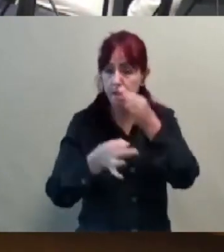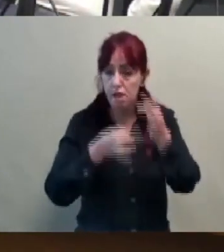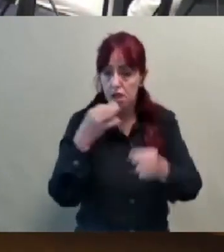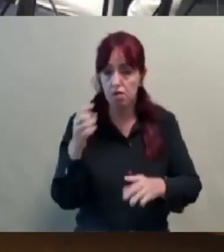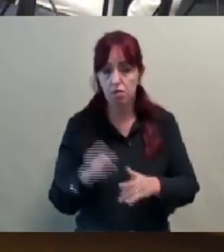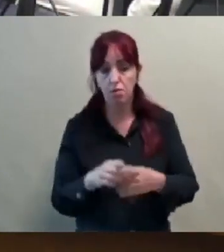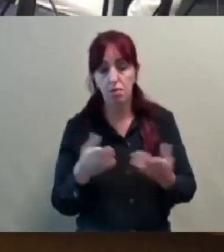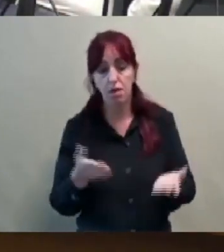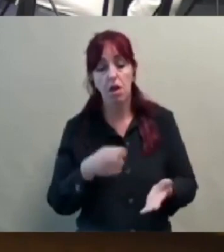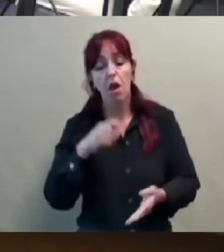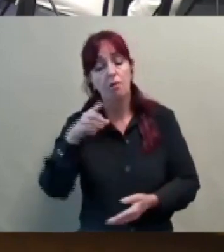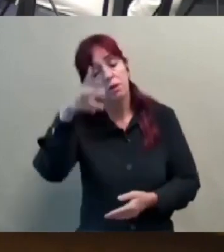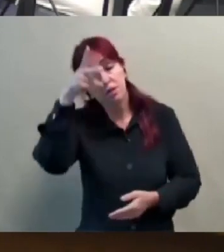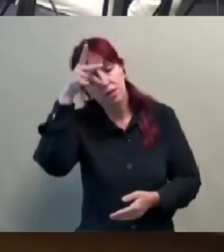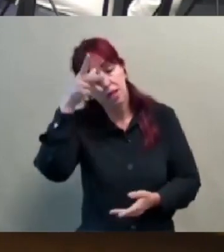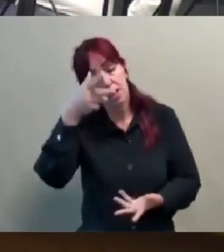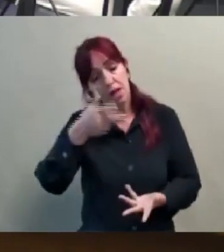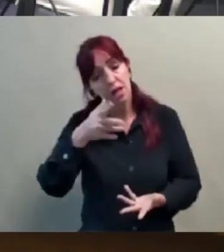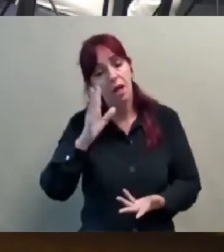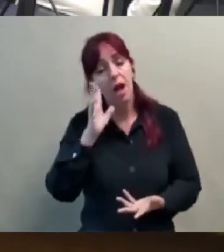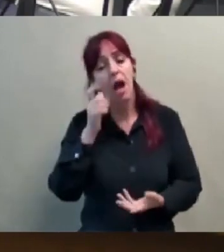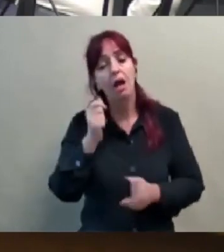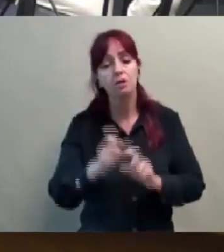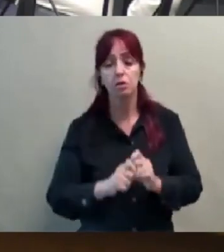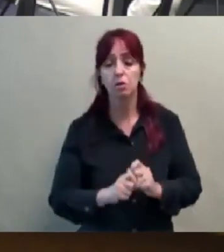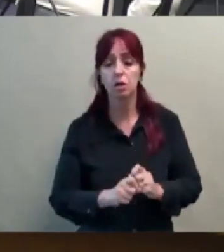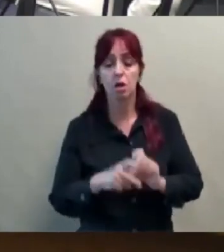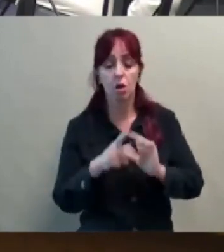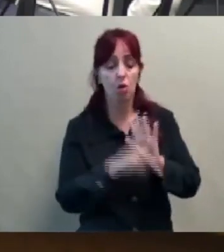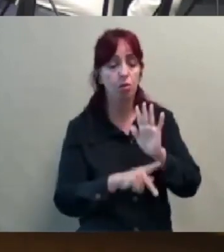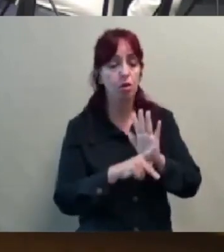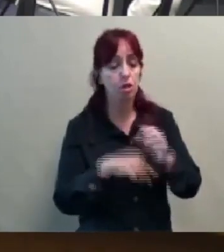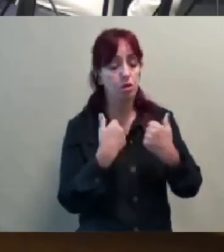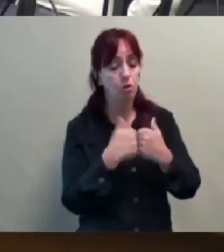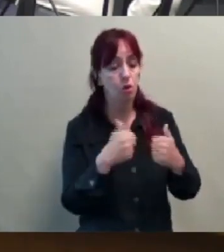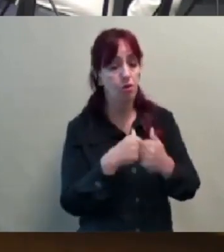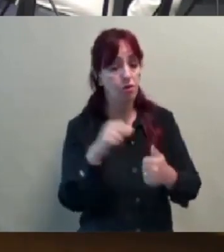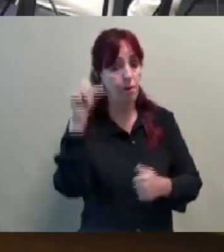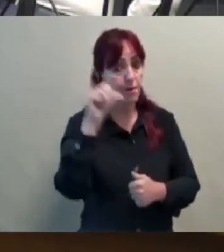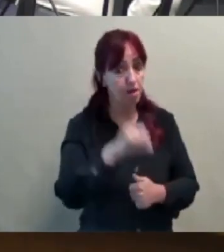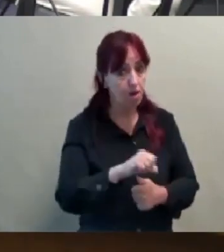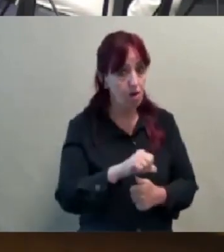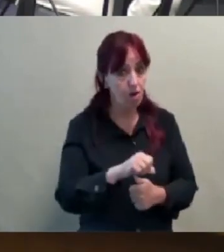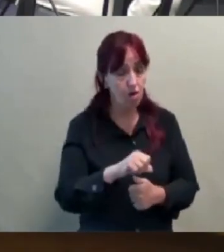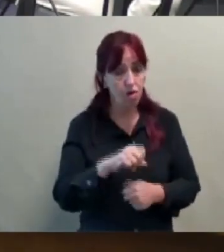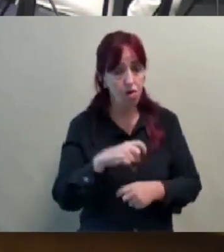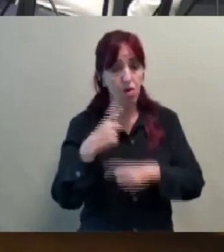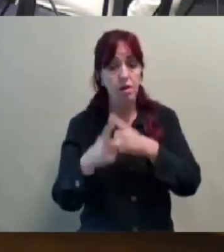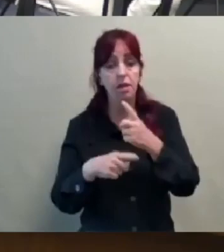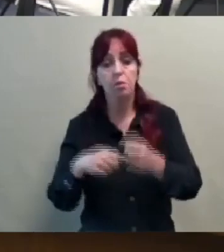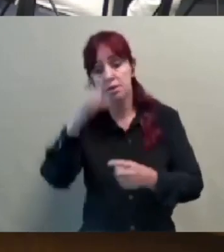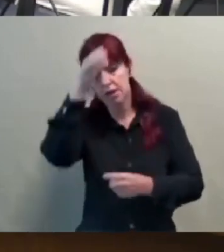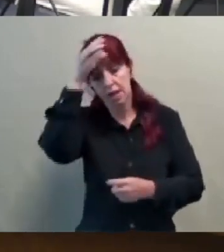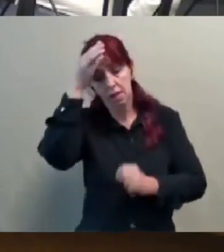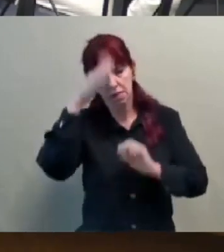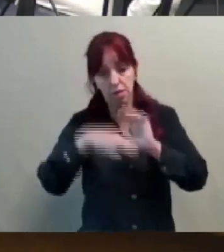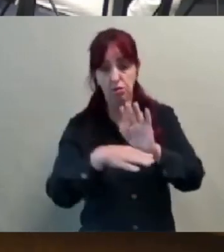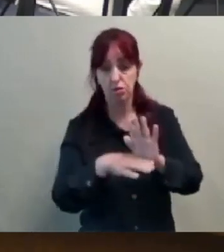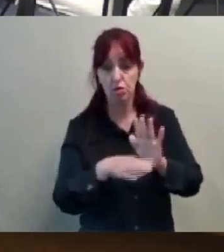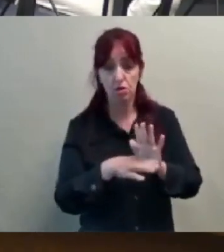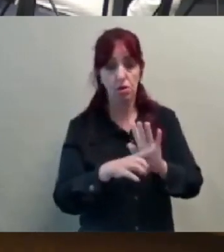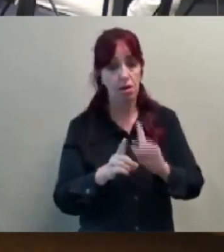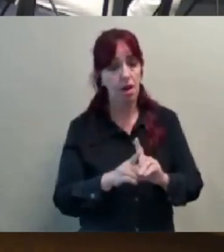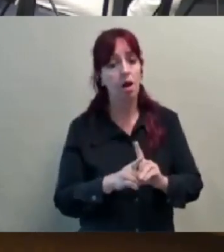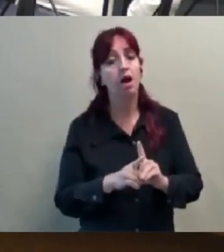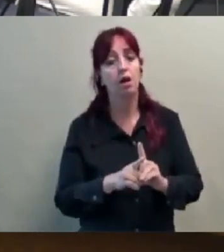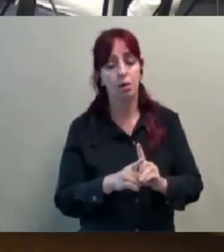que o projeto dos ônibus ficou pior depois que a Câmara interferiu? Ficou muito melhor, pode não ter ficado